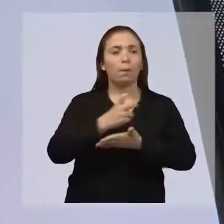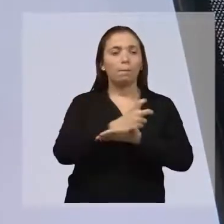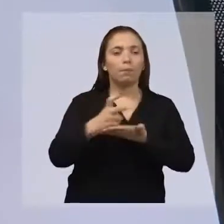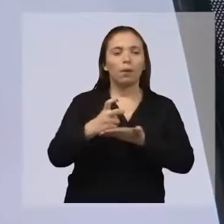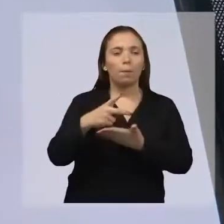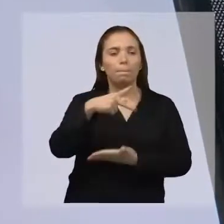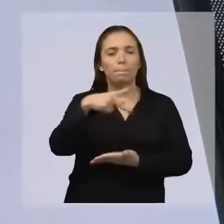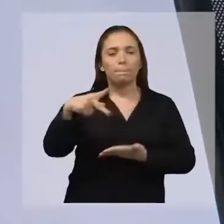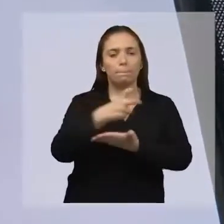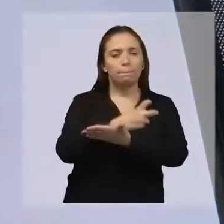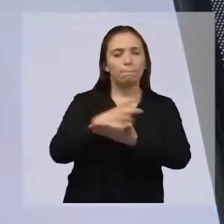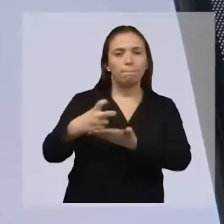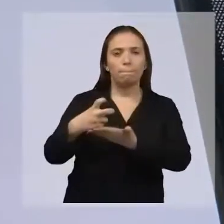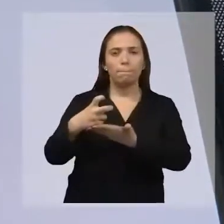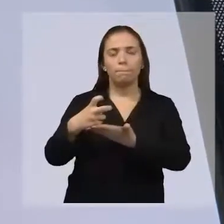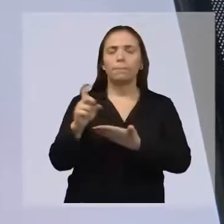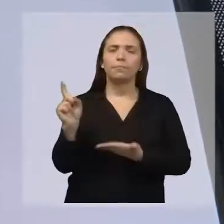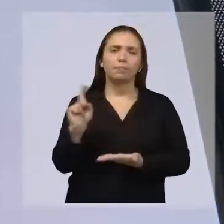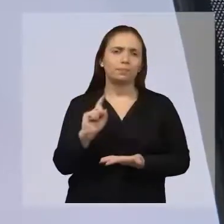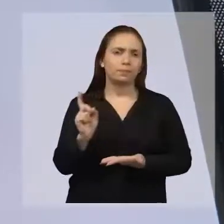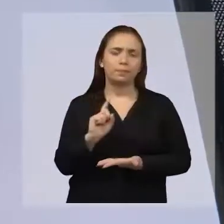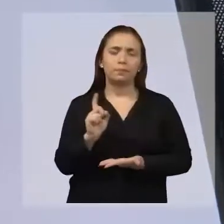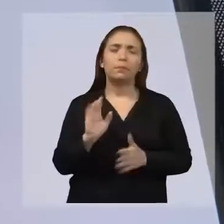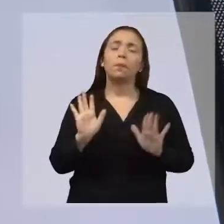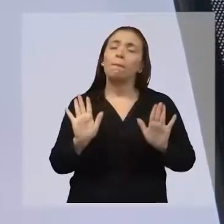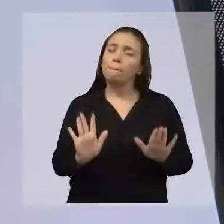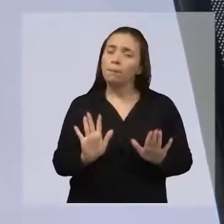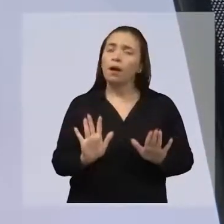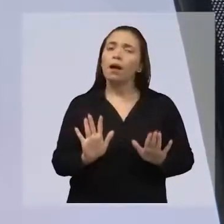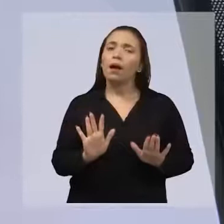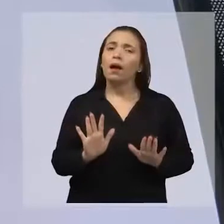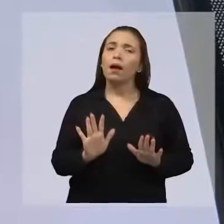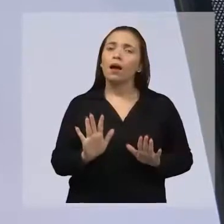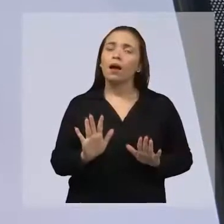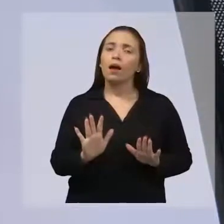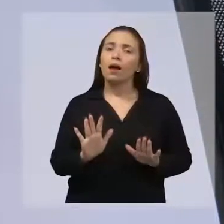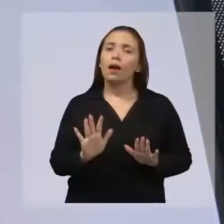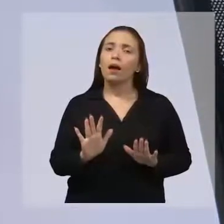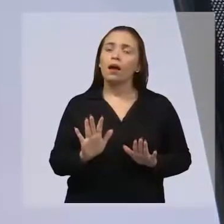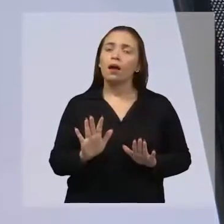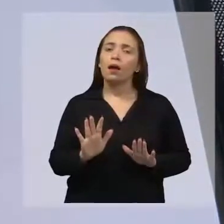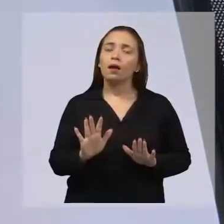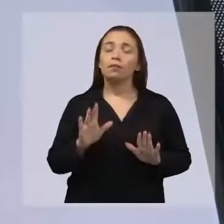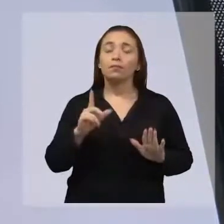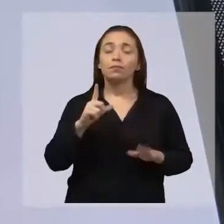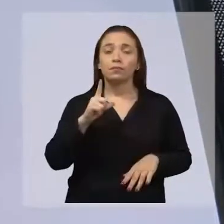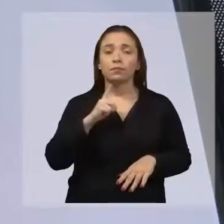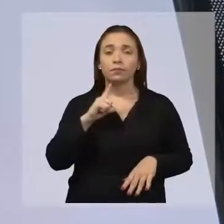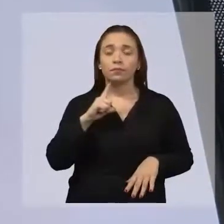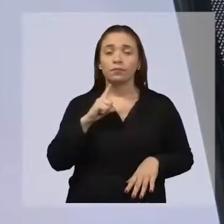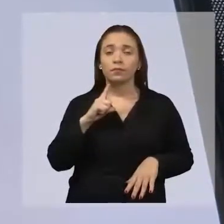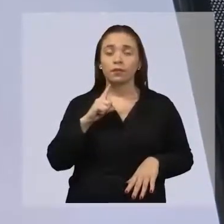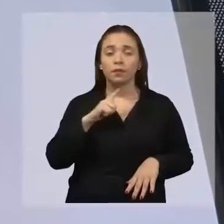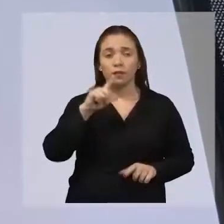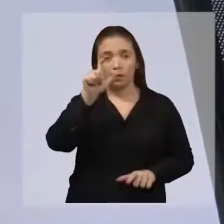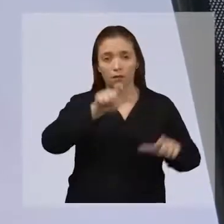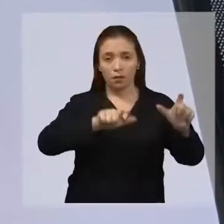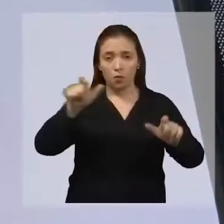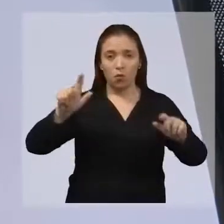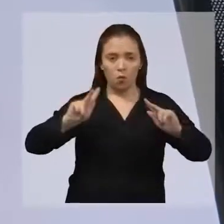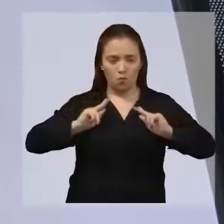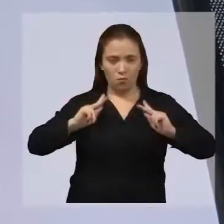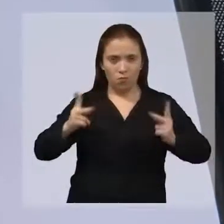Mas, na verdade, segundo as religiões vigentes, o ser humano é uma projeção